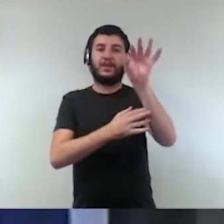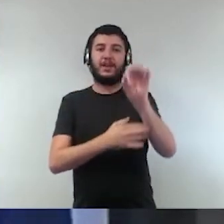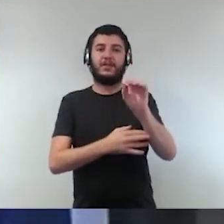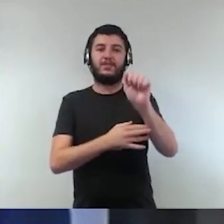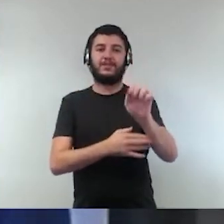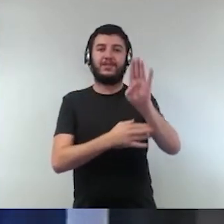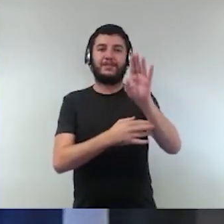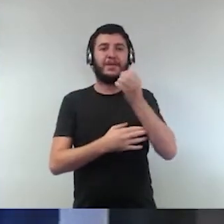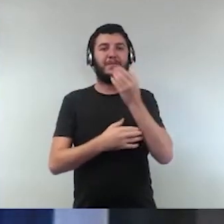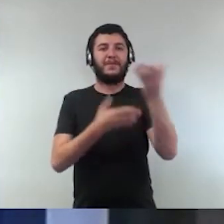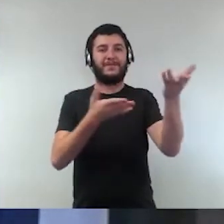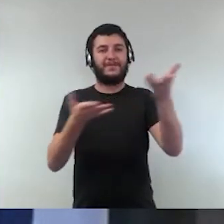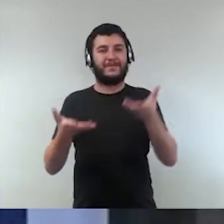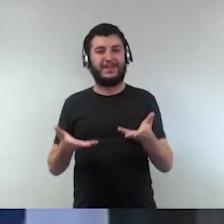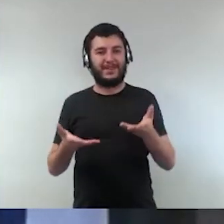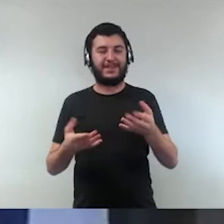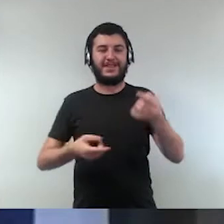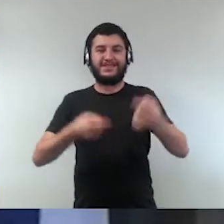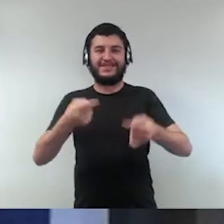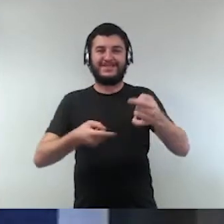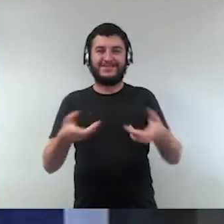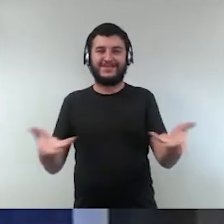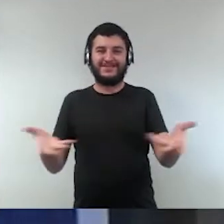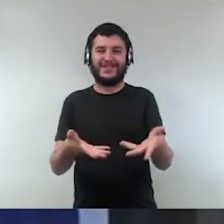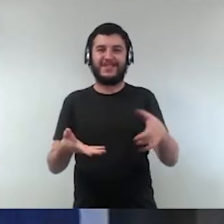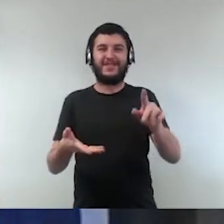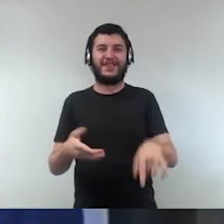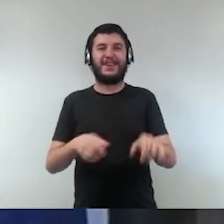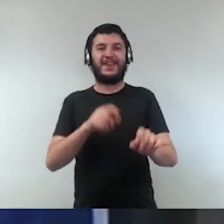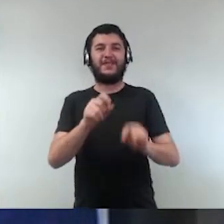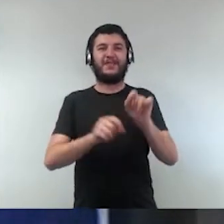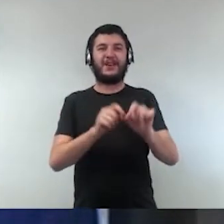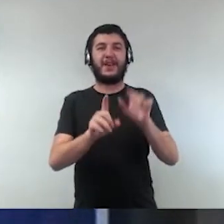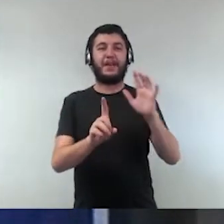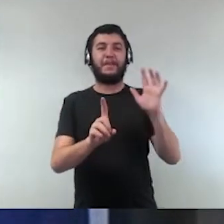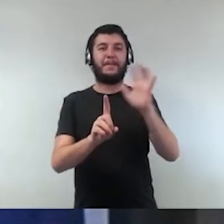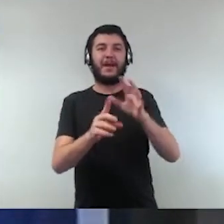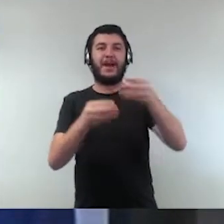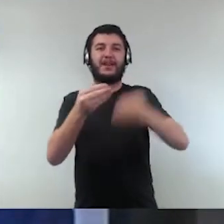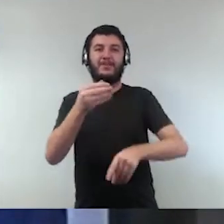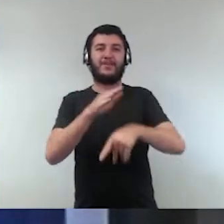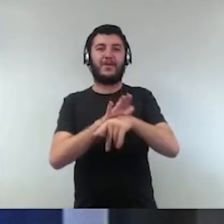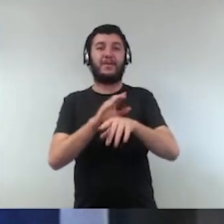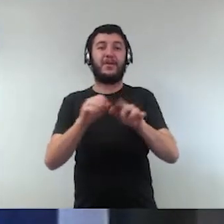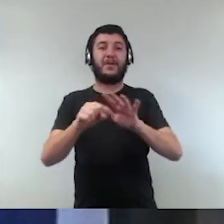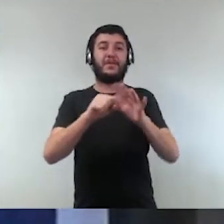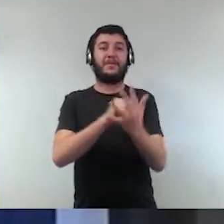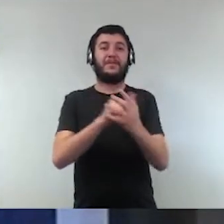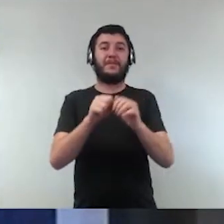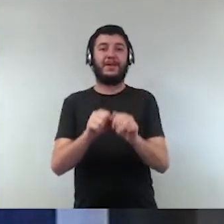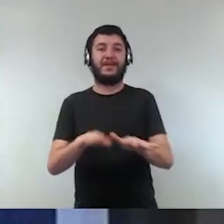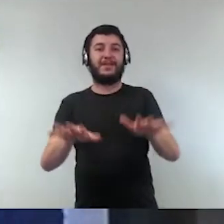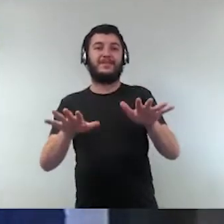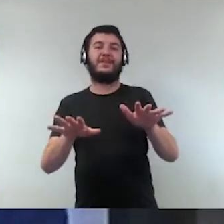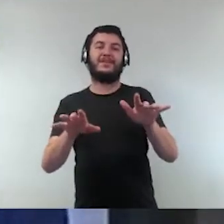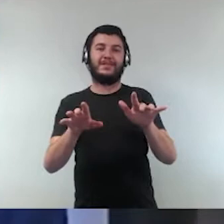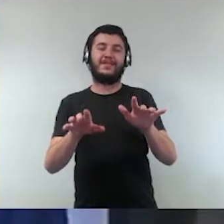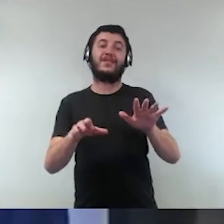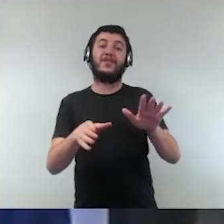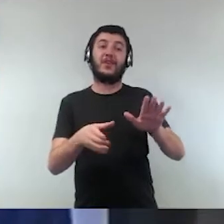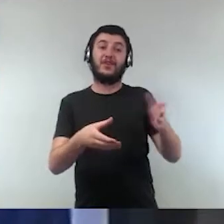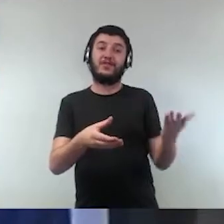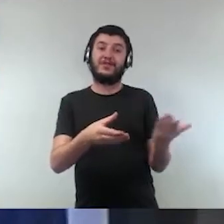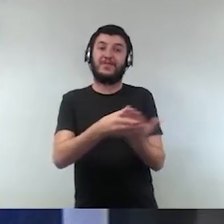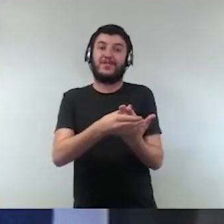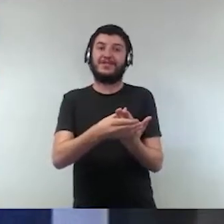todos. Aqui para o nosso painel, o impacto da pandemia nos processos. Recebendo aqui com o maior prazer,